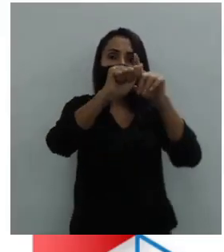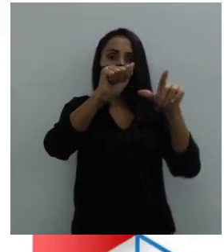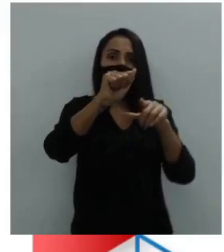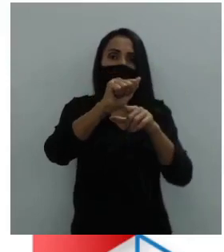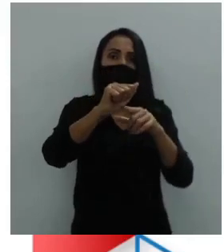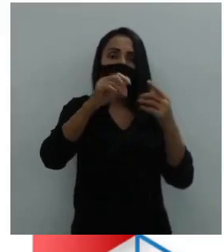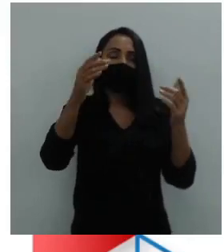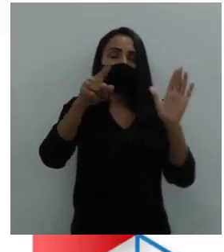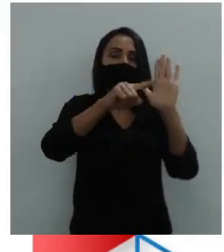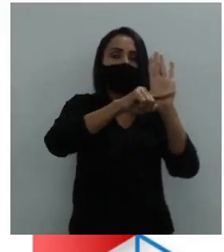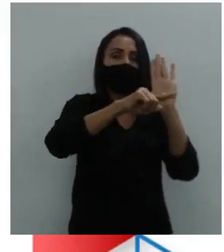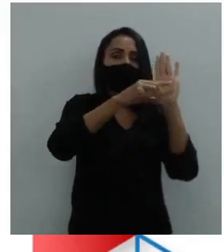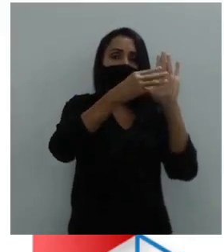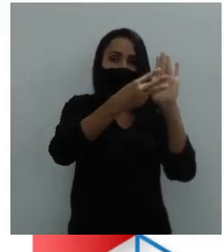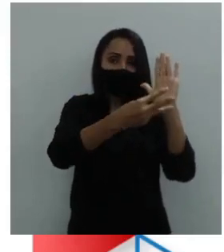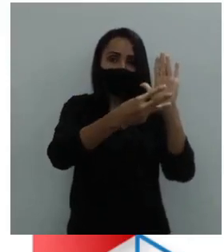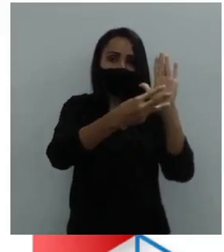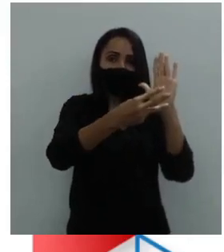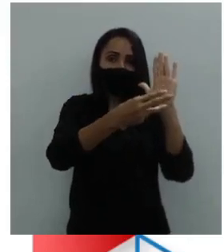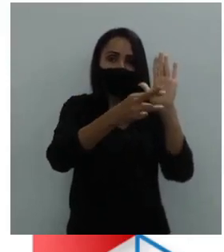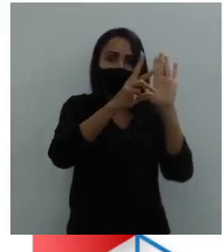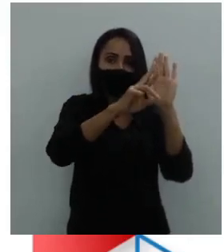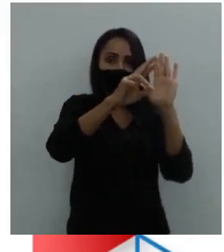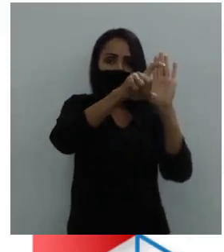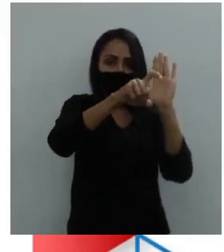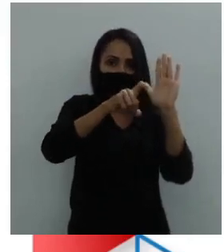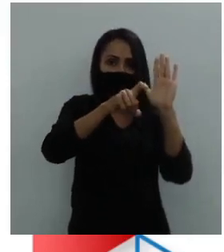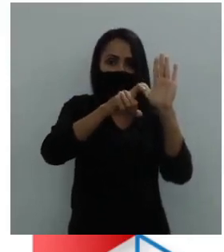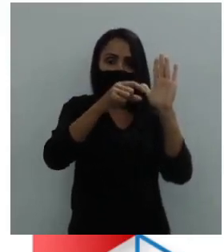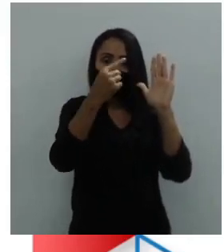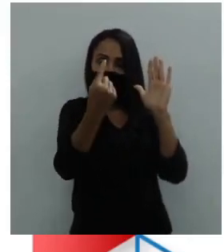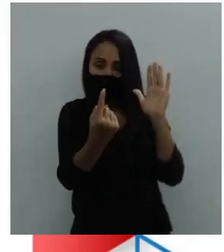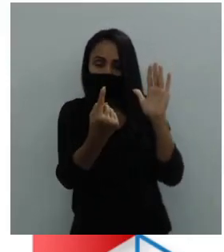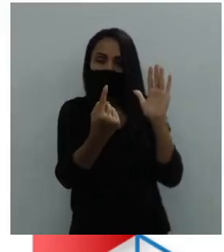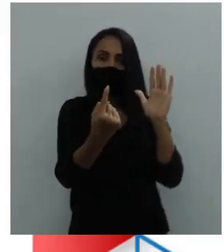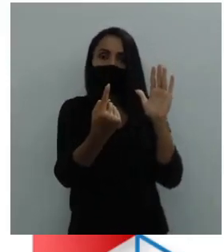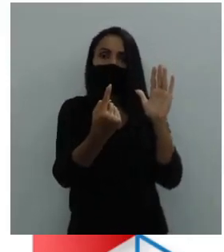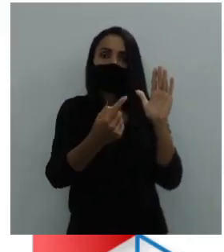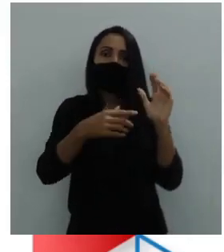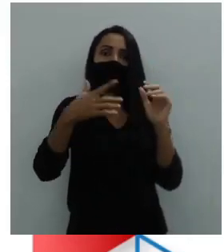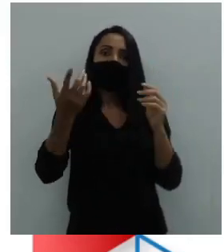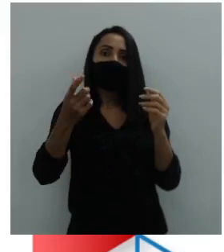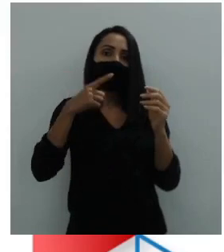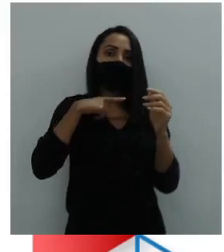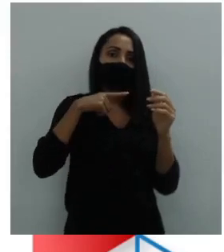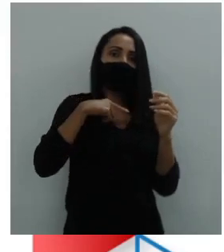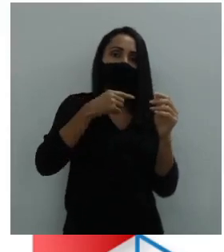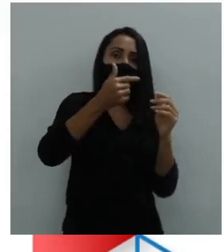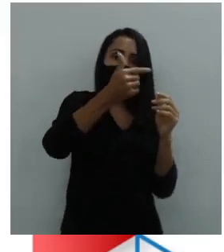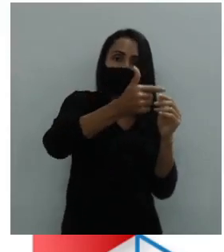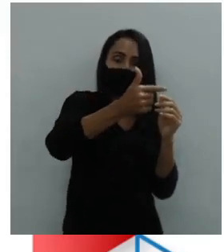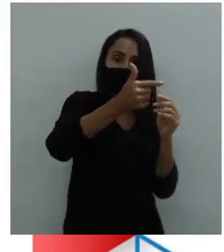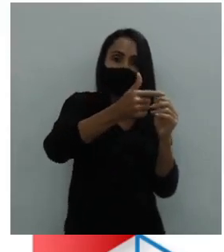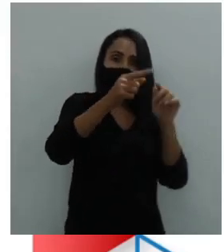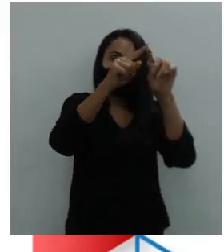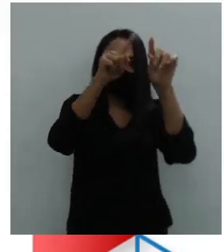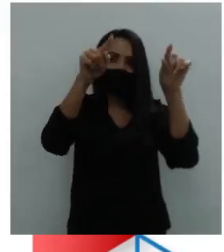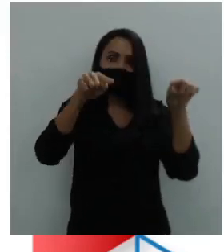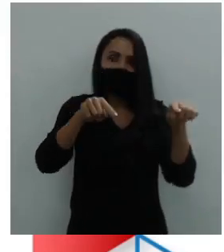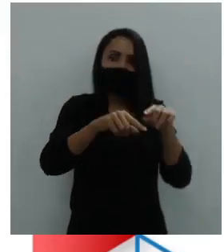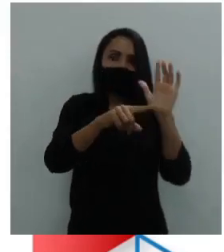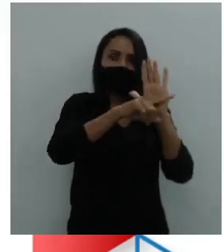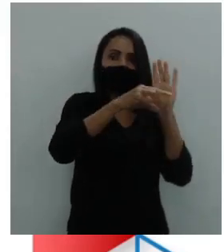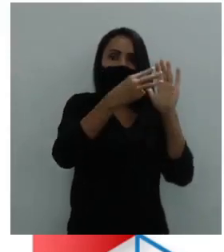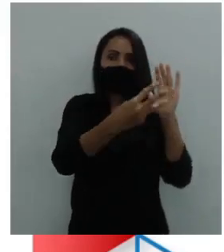menos 3, que representa x, e 1. Então, ele está no segundo quadrante, porque é menos 3 e